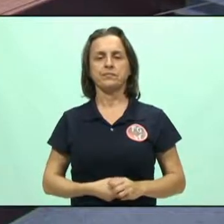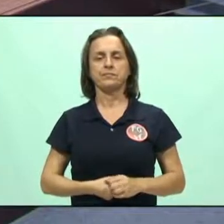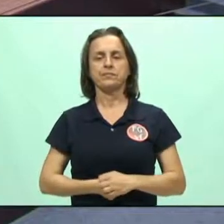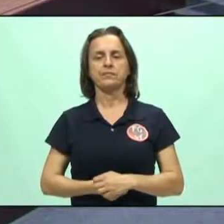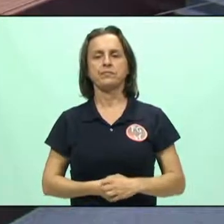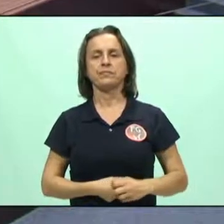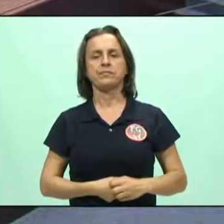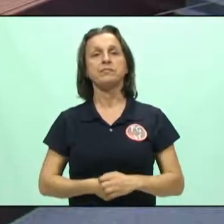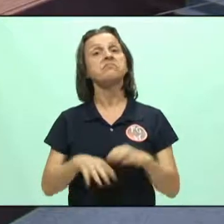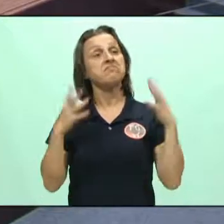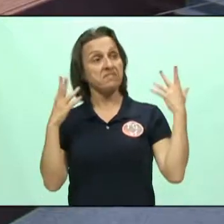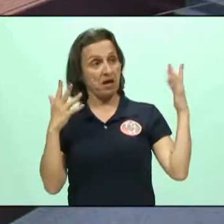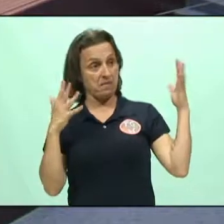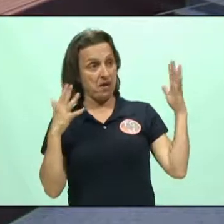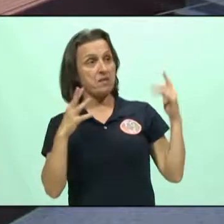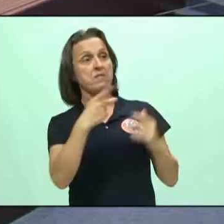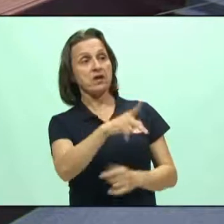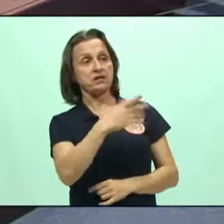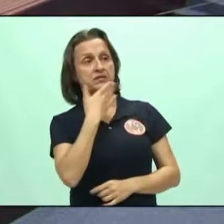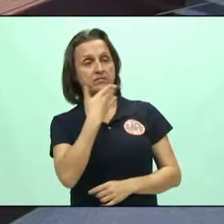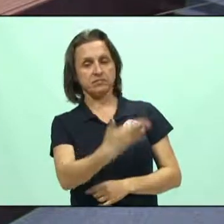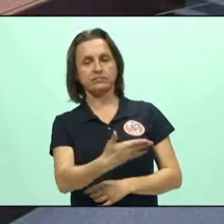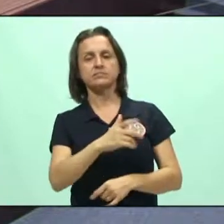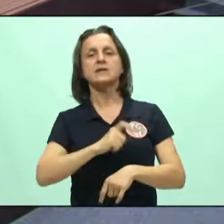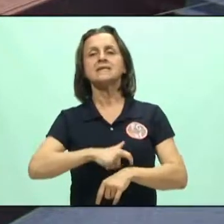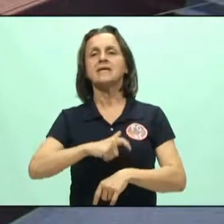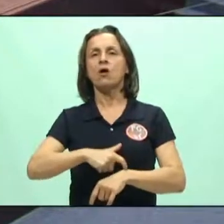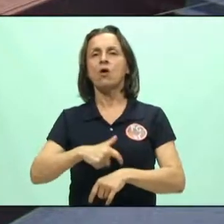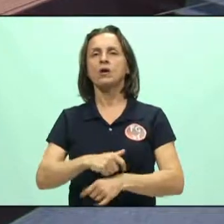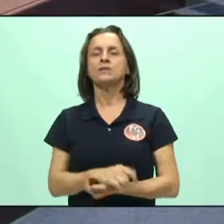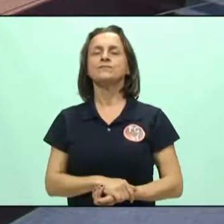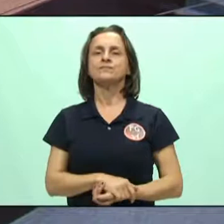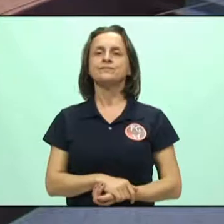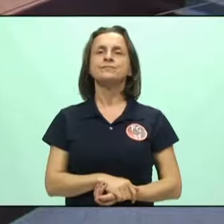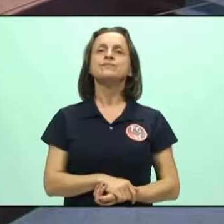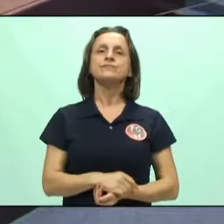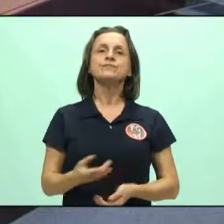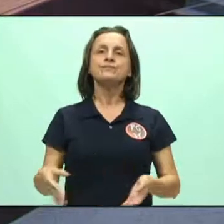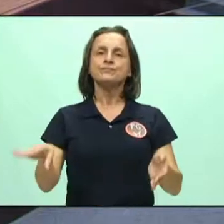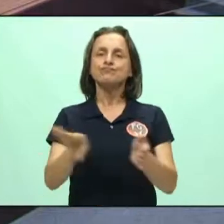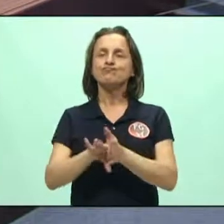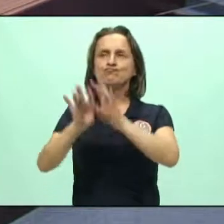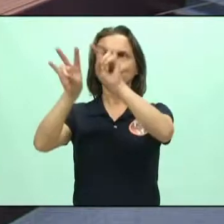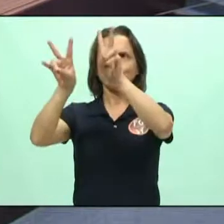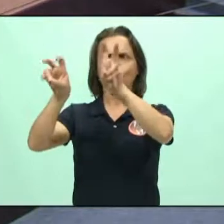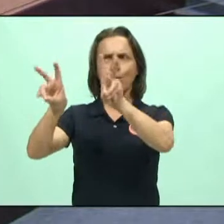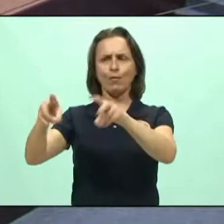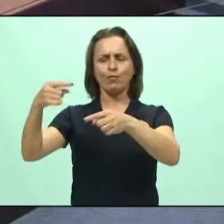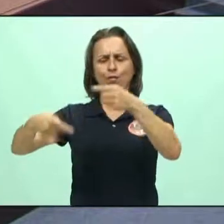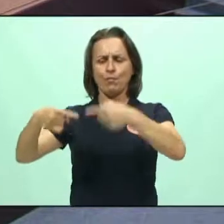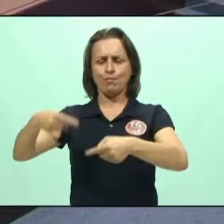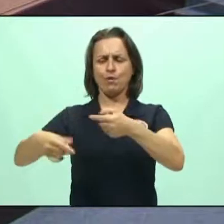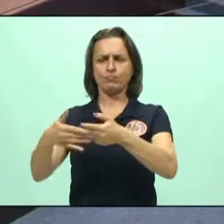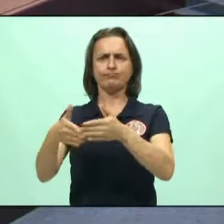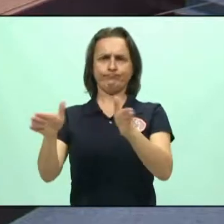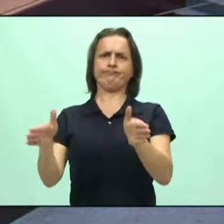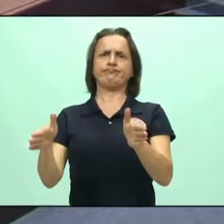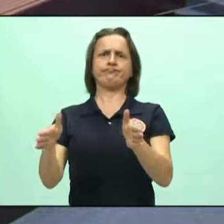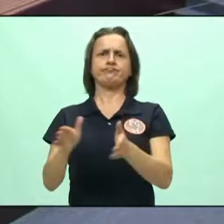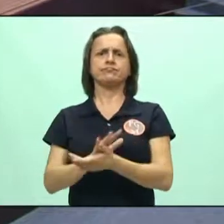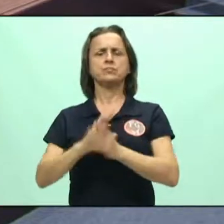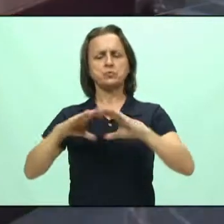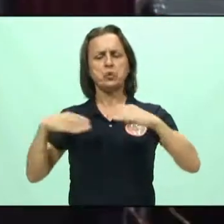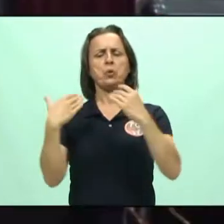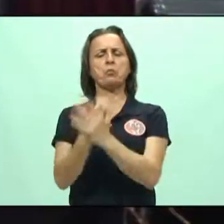Parabéns pelo seu requerimento está na hora de nós trazermos esse tema discussão mesmo abrir essa discussão a